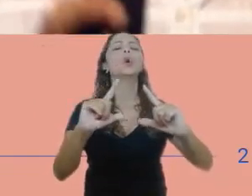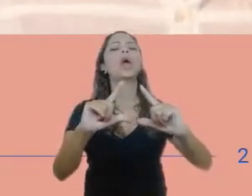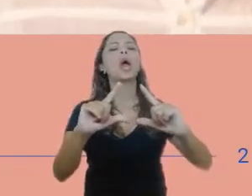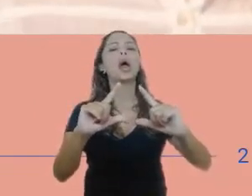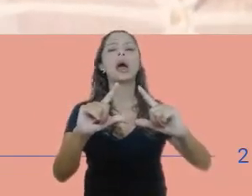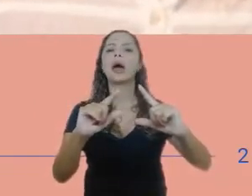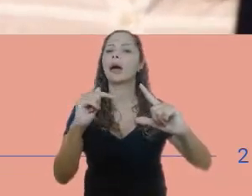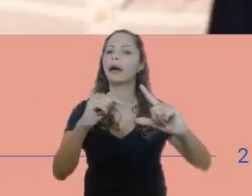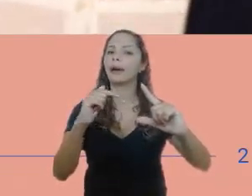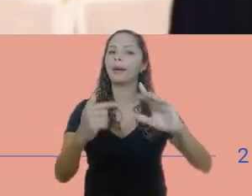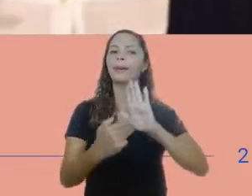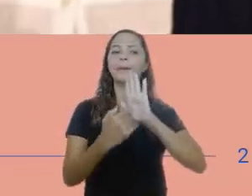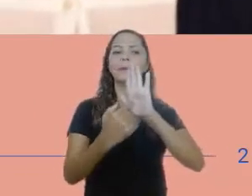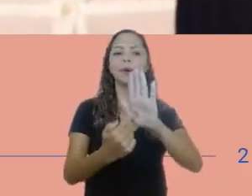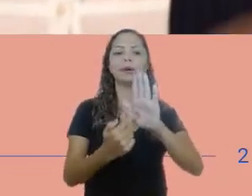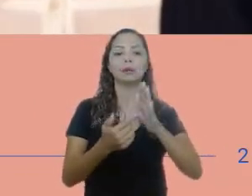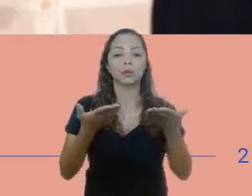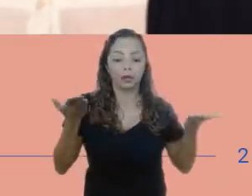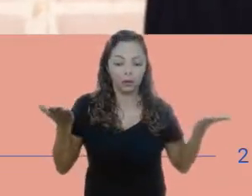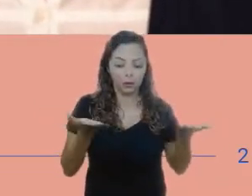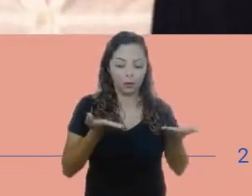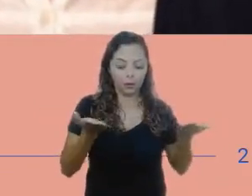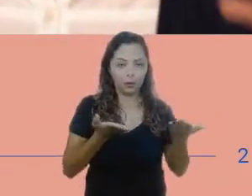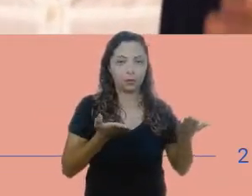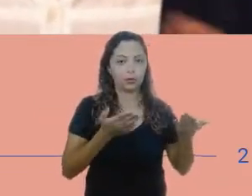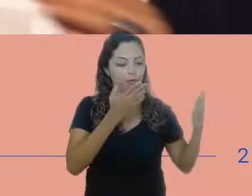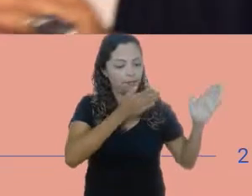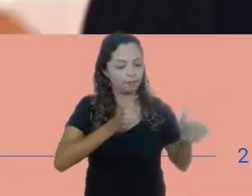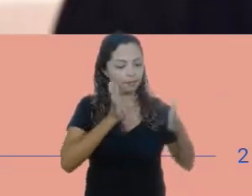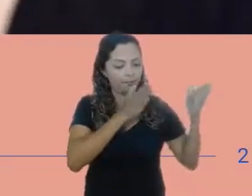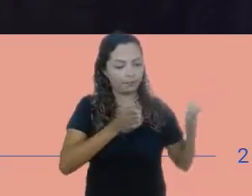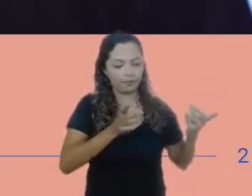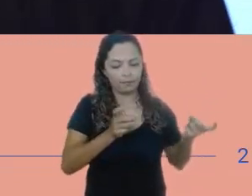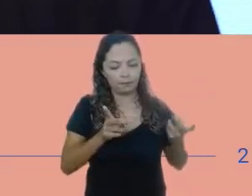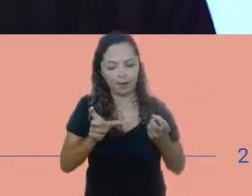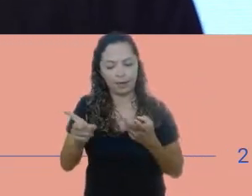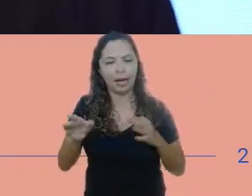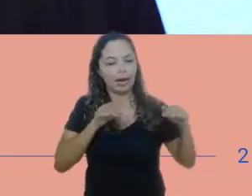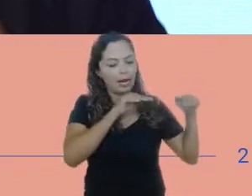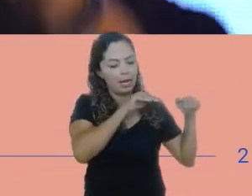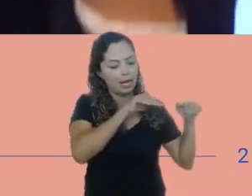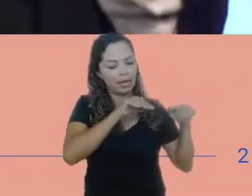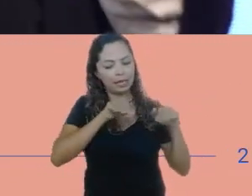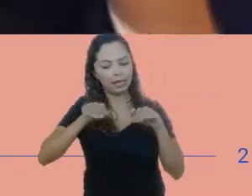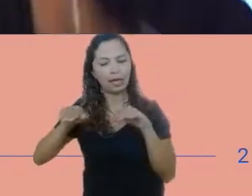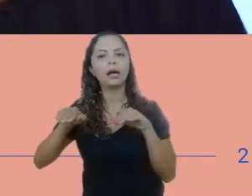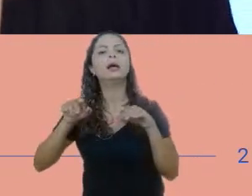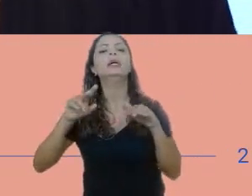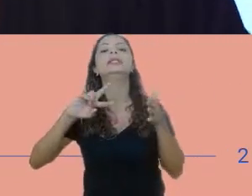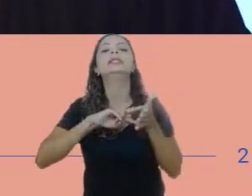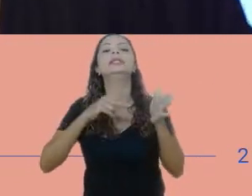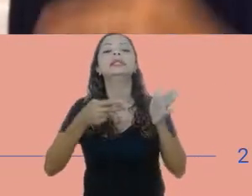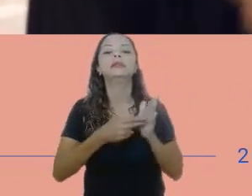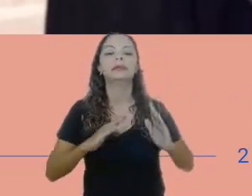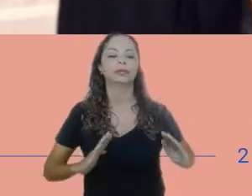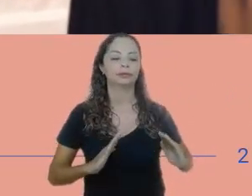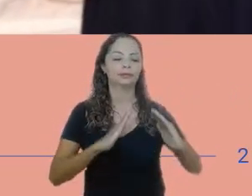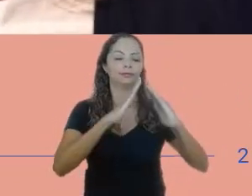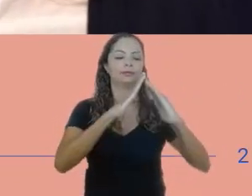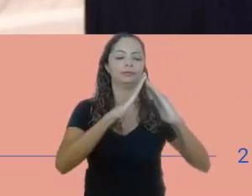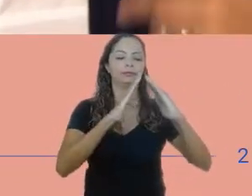modelo linear onde a gente sempre produzia olhando para o topo da pirâmide a fase de uso